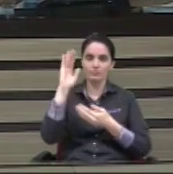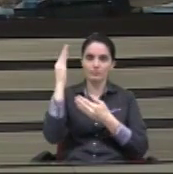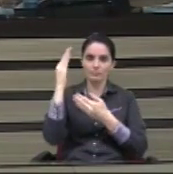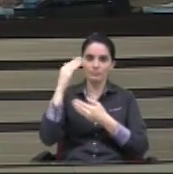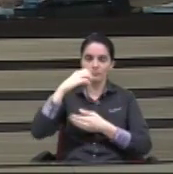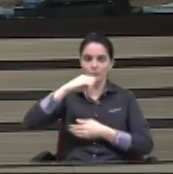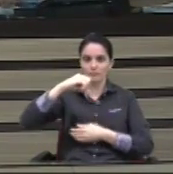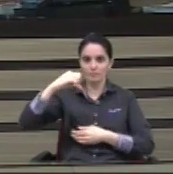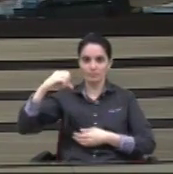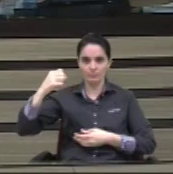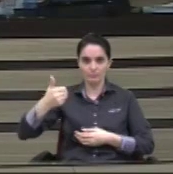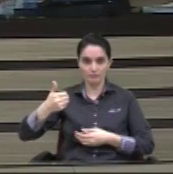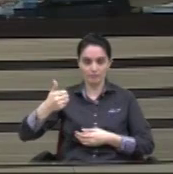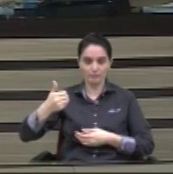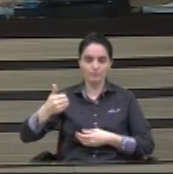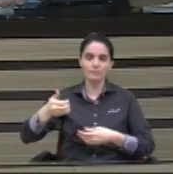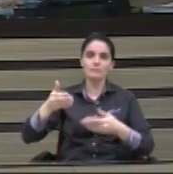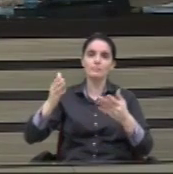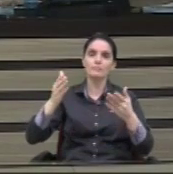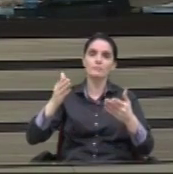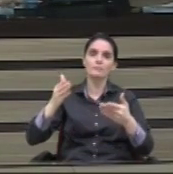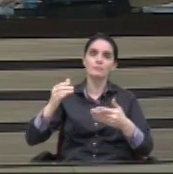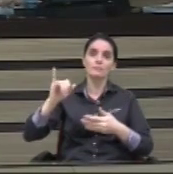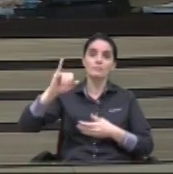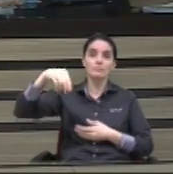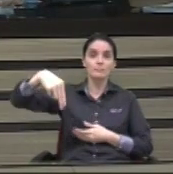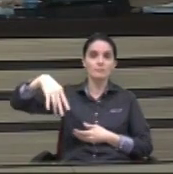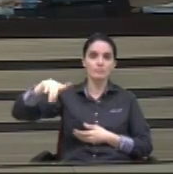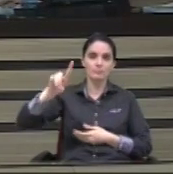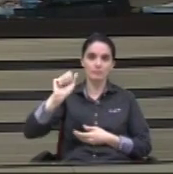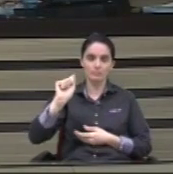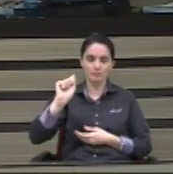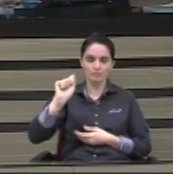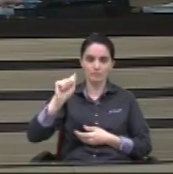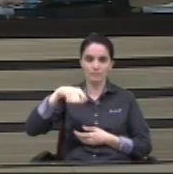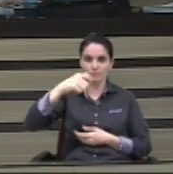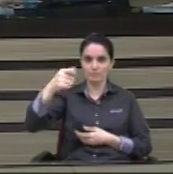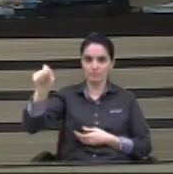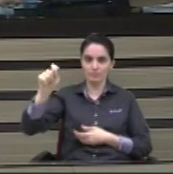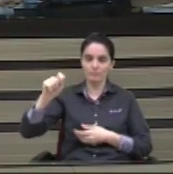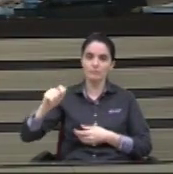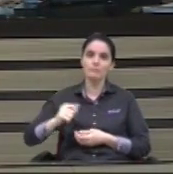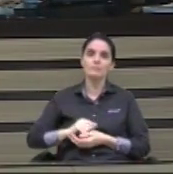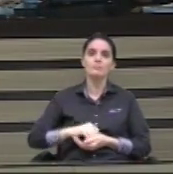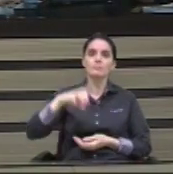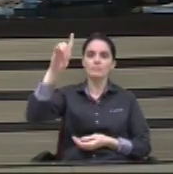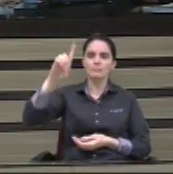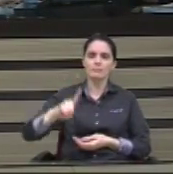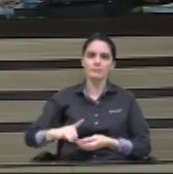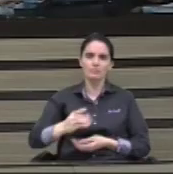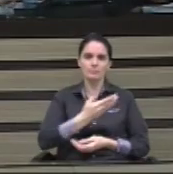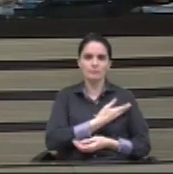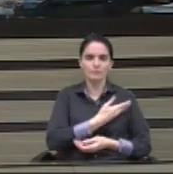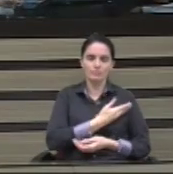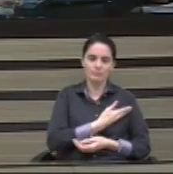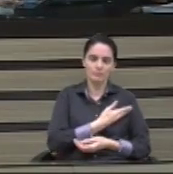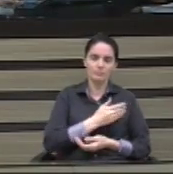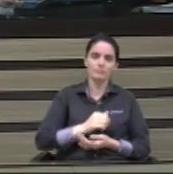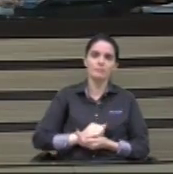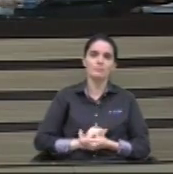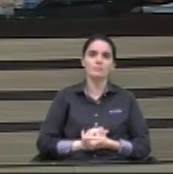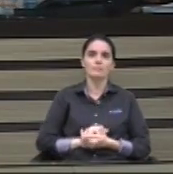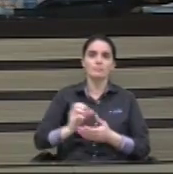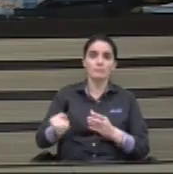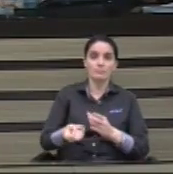91, moção de aplauso ainda, Associação Integrada dos Deficientes e Amigos, pelos seus 20 anos de fundação e